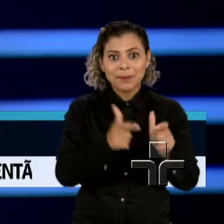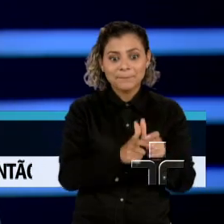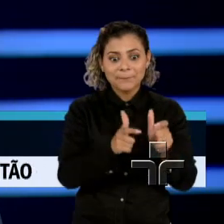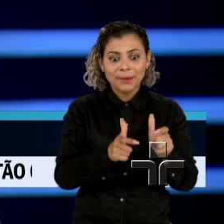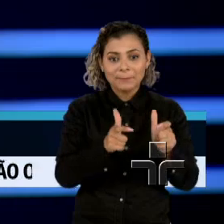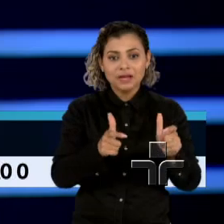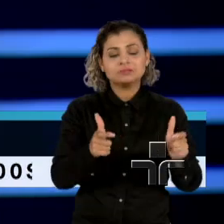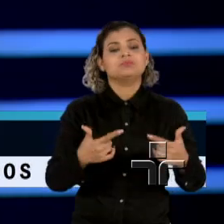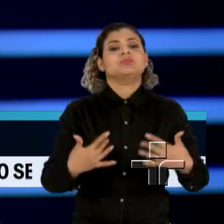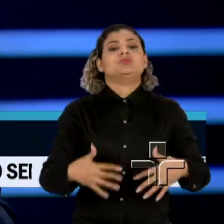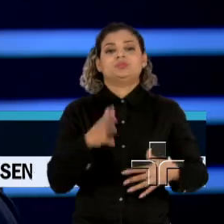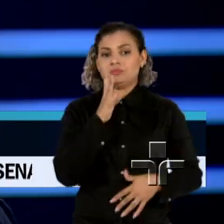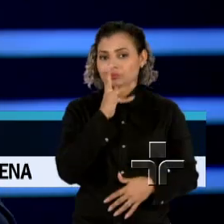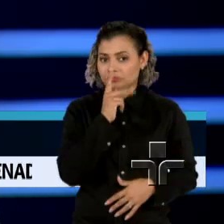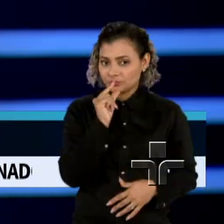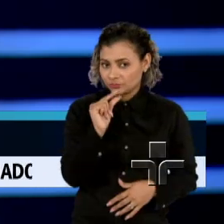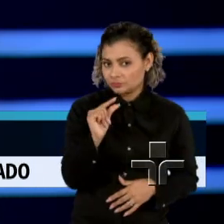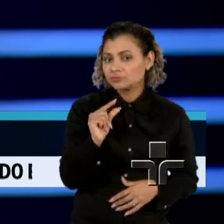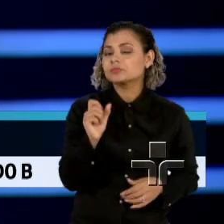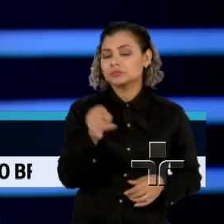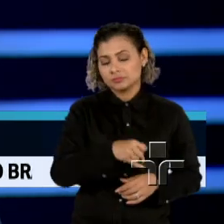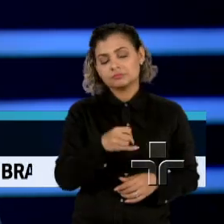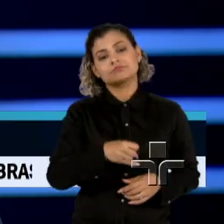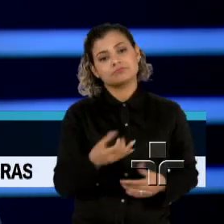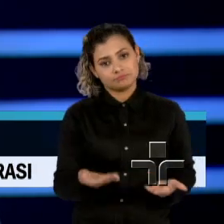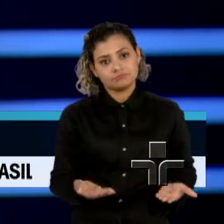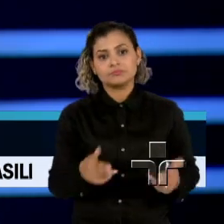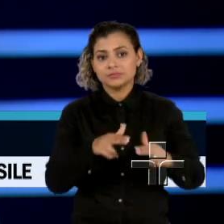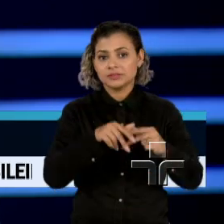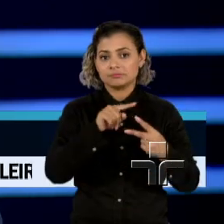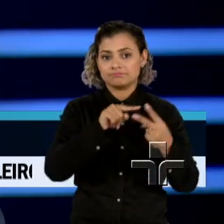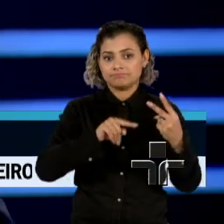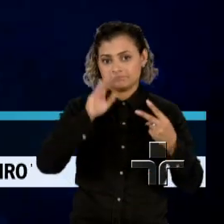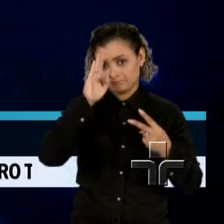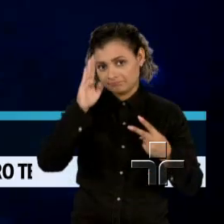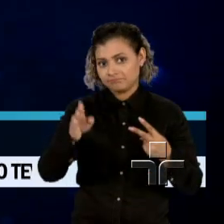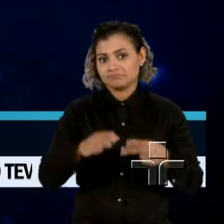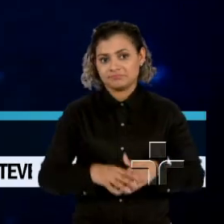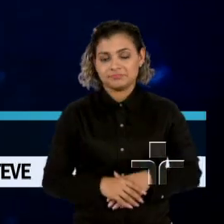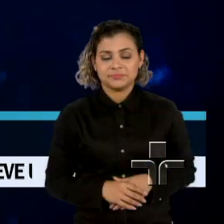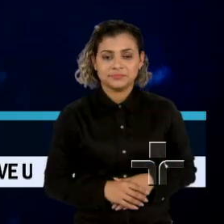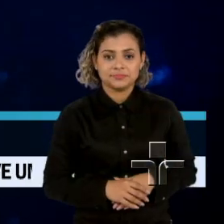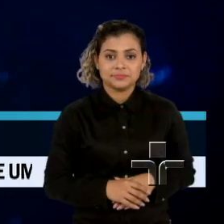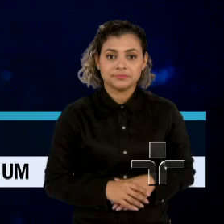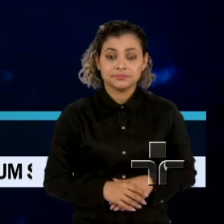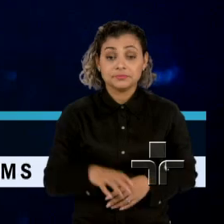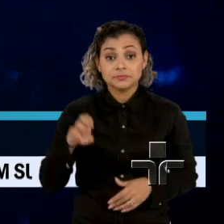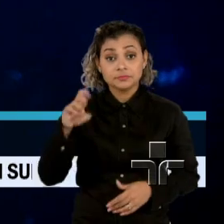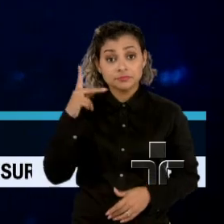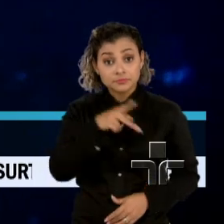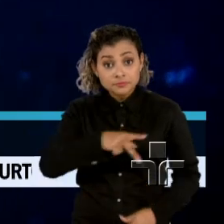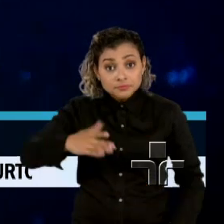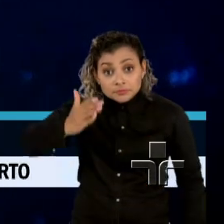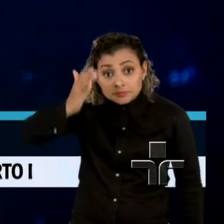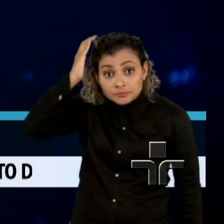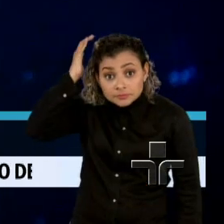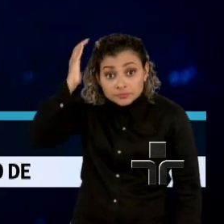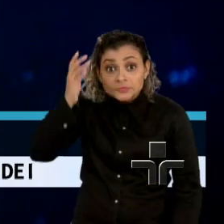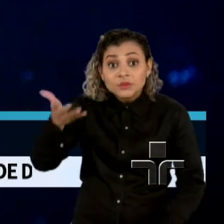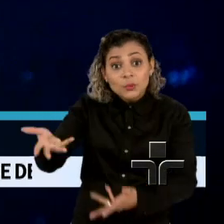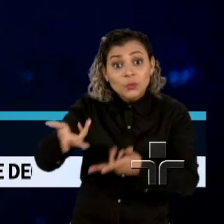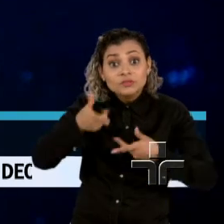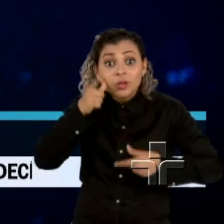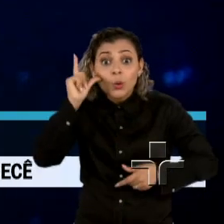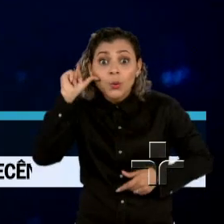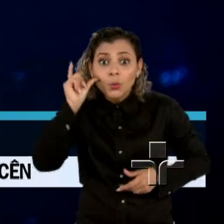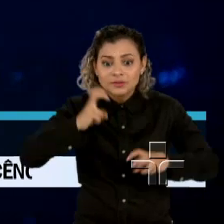está bem lenta, talvez por conta da somatória dessas 2 variáveis. O ex-presidente Michel Temer foi o convidado de ontem